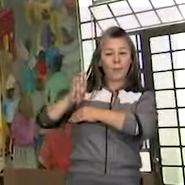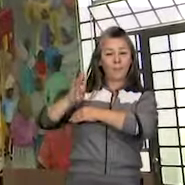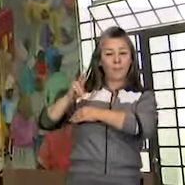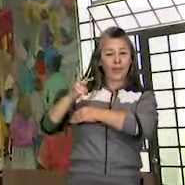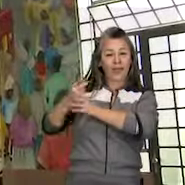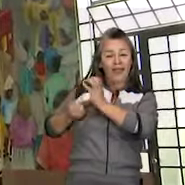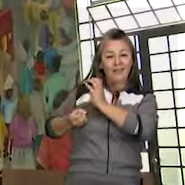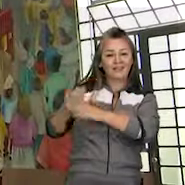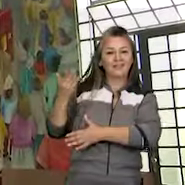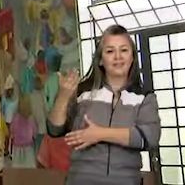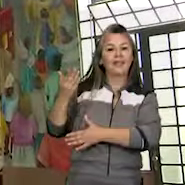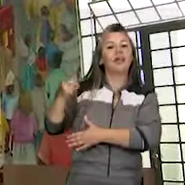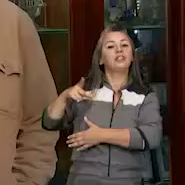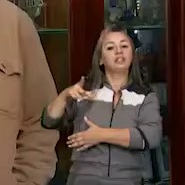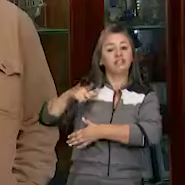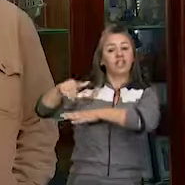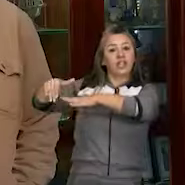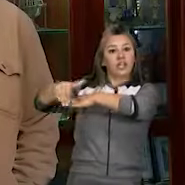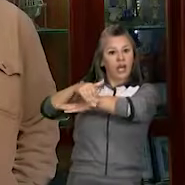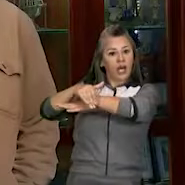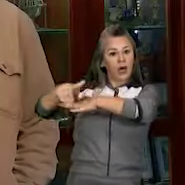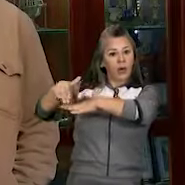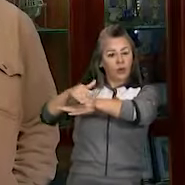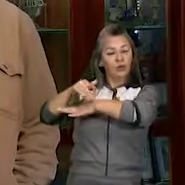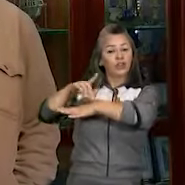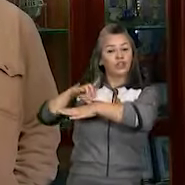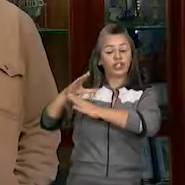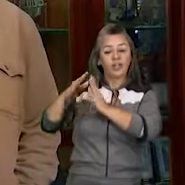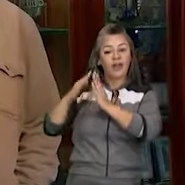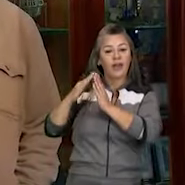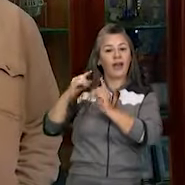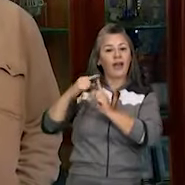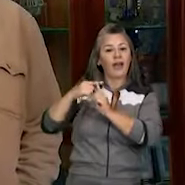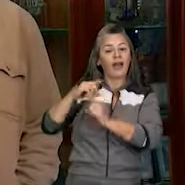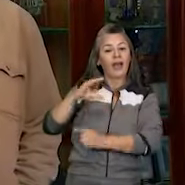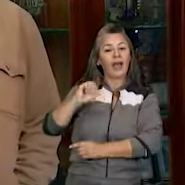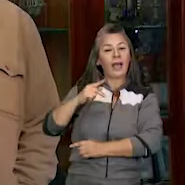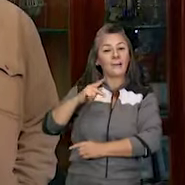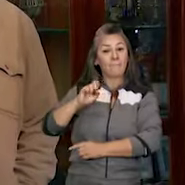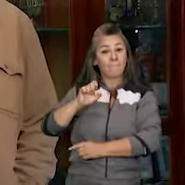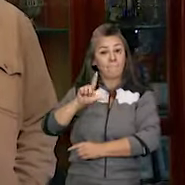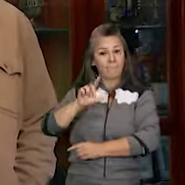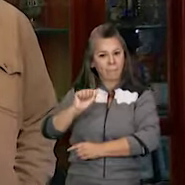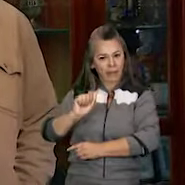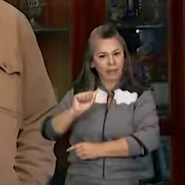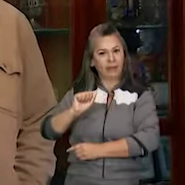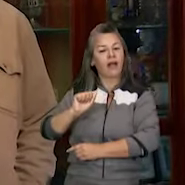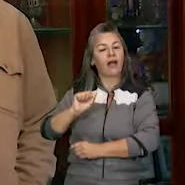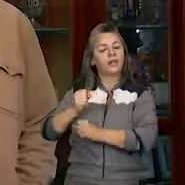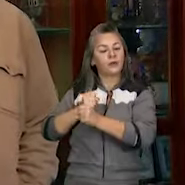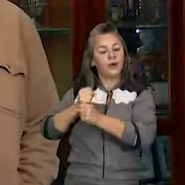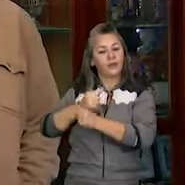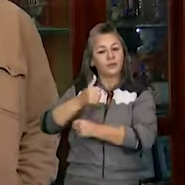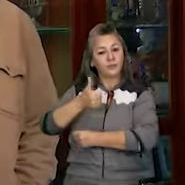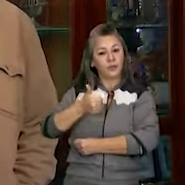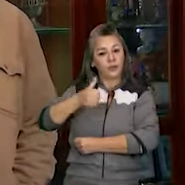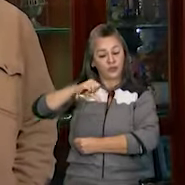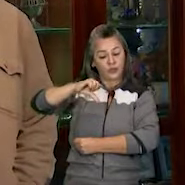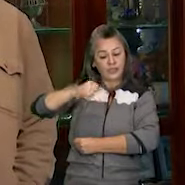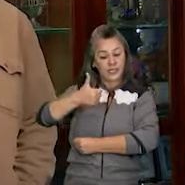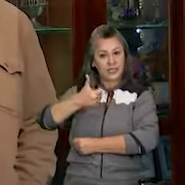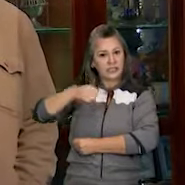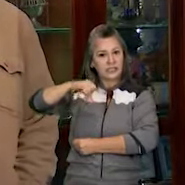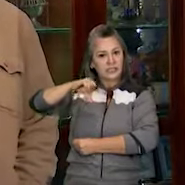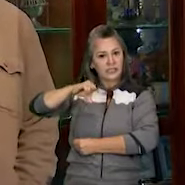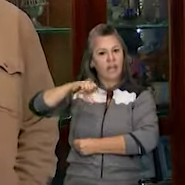Horizonte, uma capela que foi inaugurada em 1819, uma capela dedicada a Nossa Senhora do Rosário, que